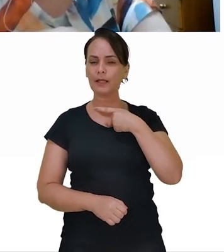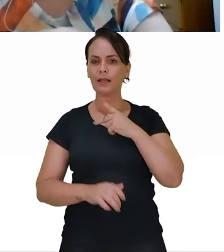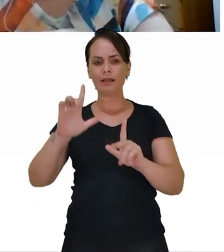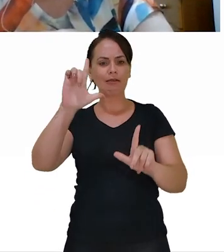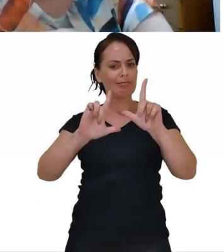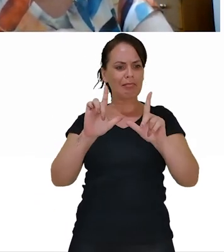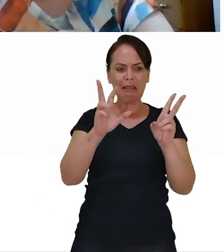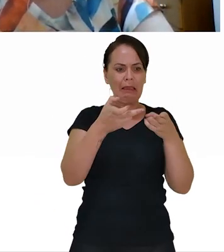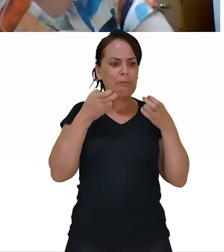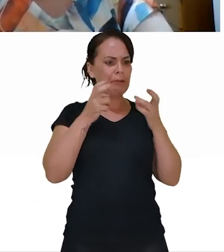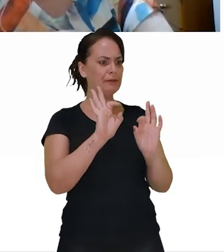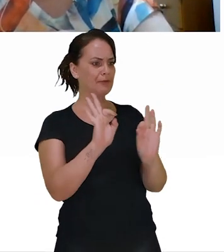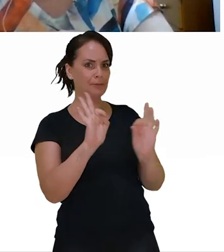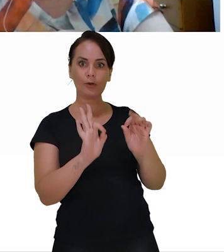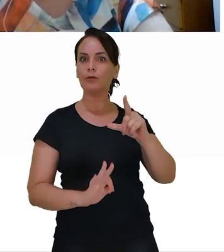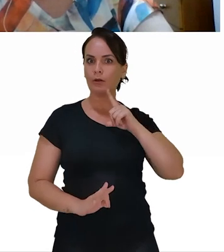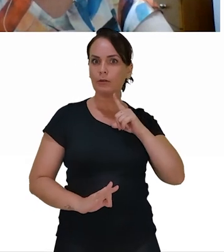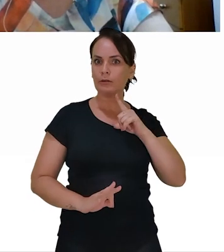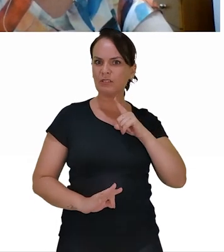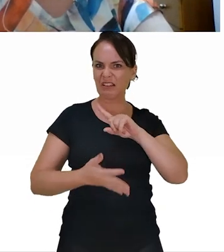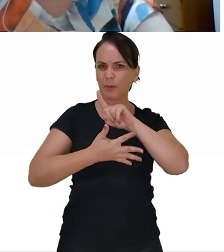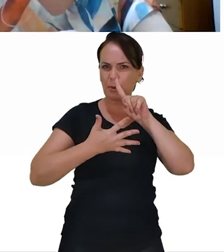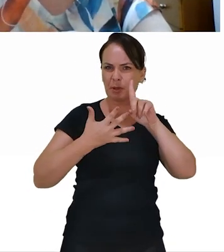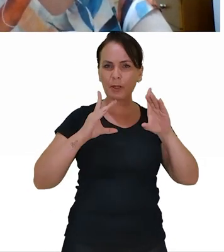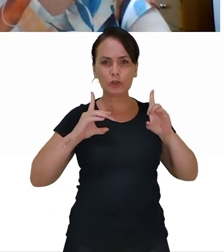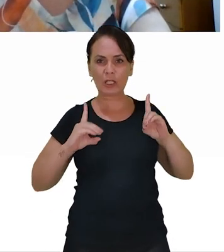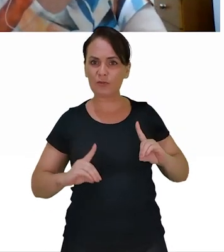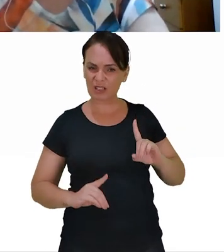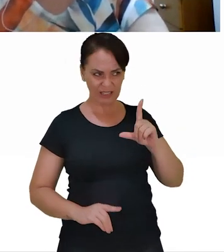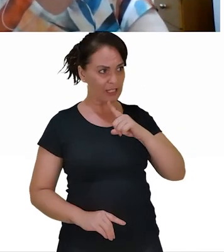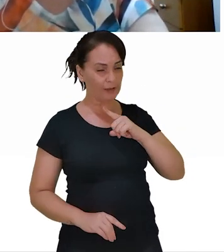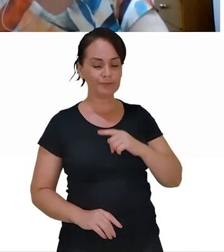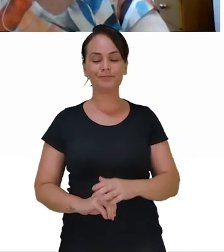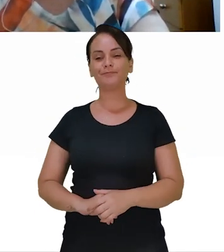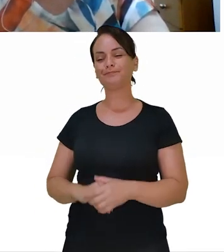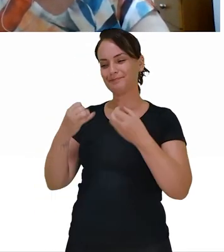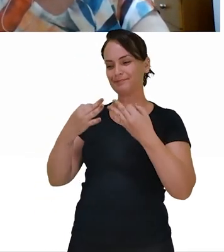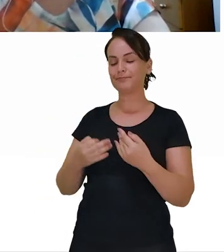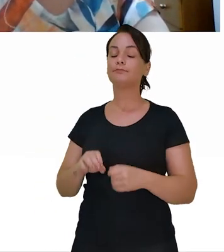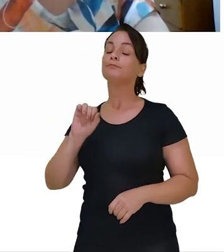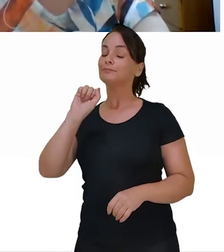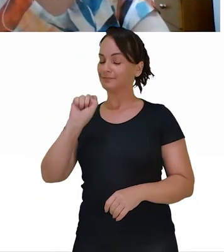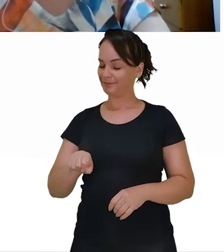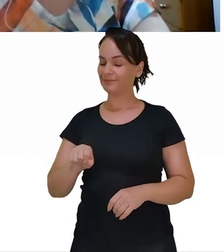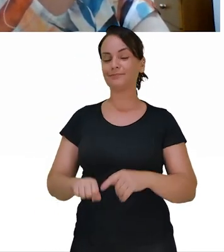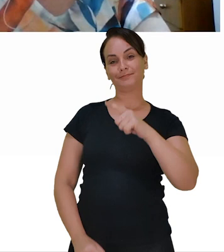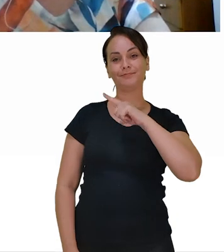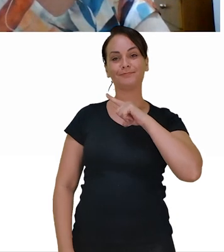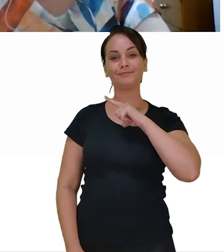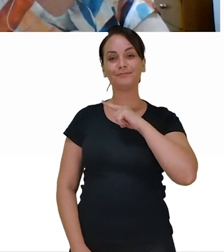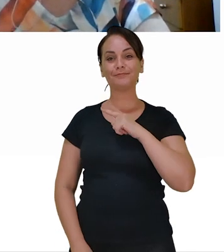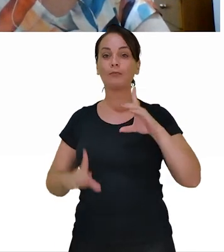não dá para perceber, você tem algum tipo de deficiência? Explica para a gente. Sim,